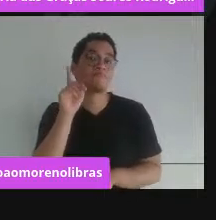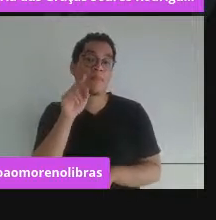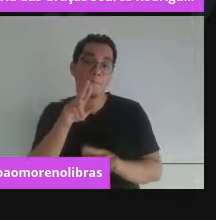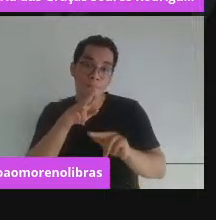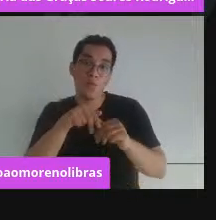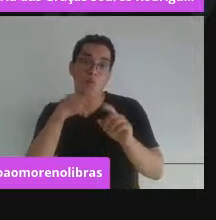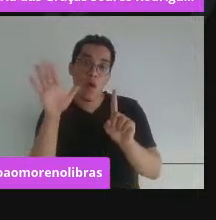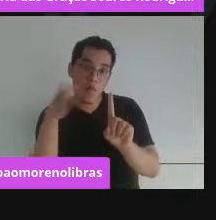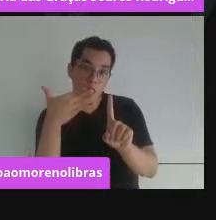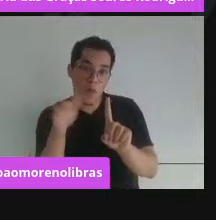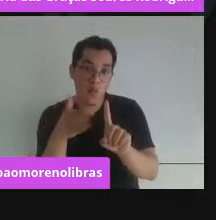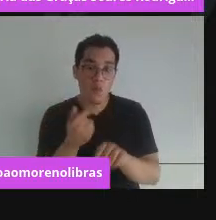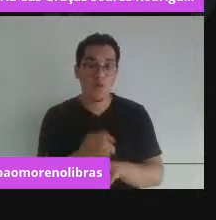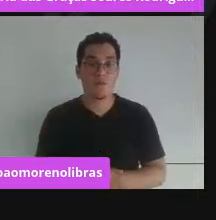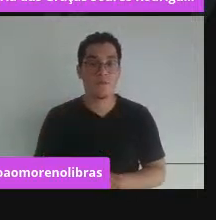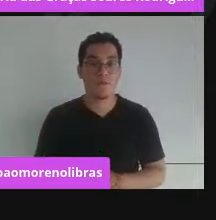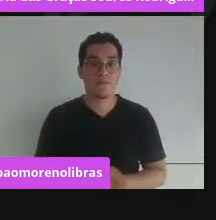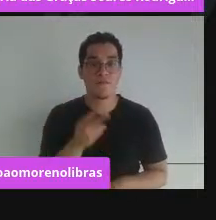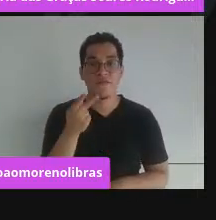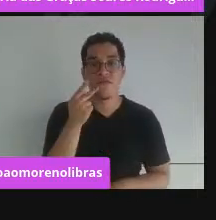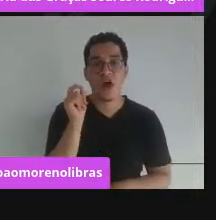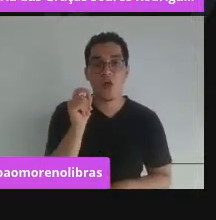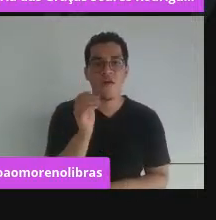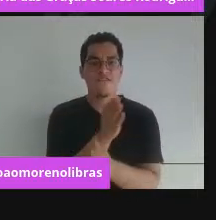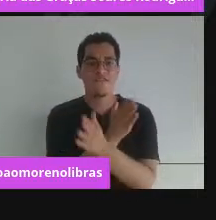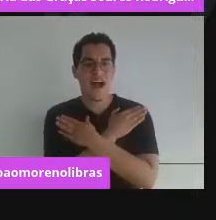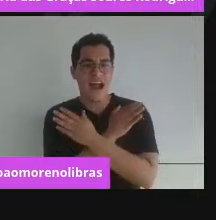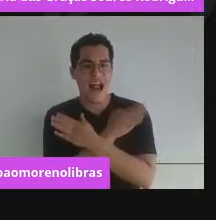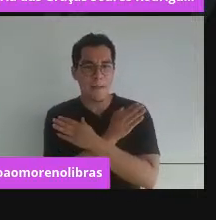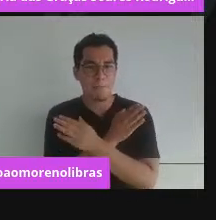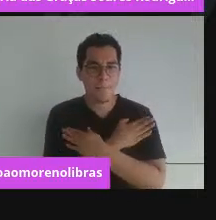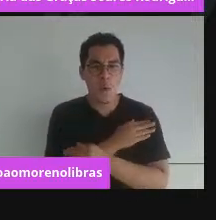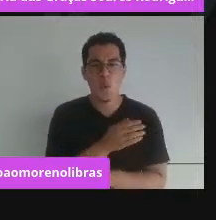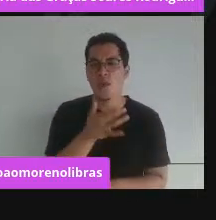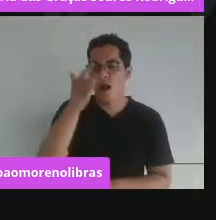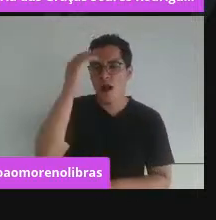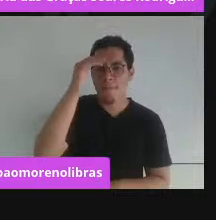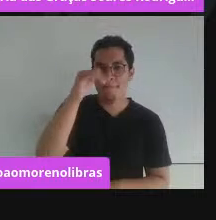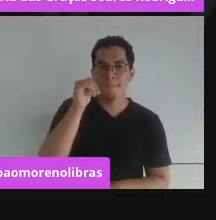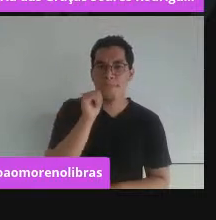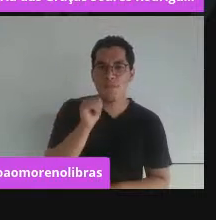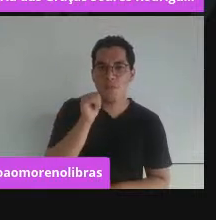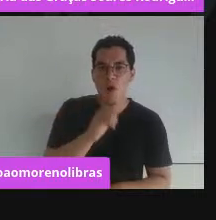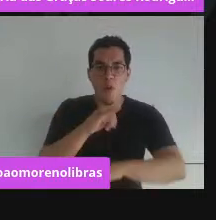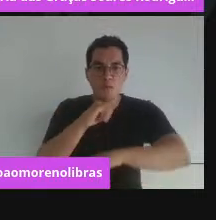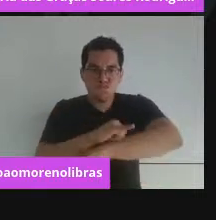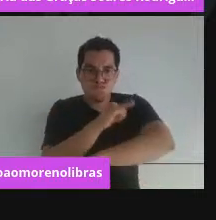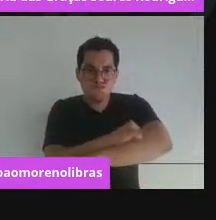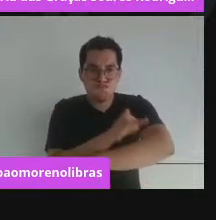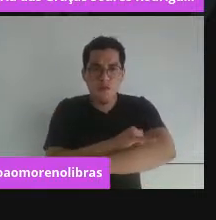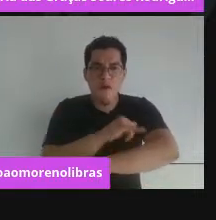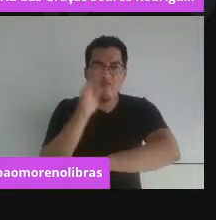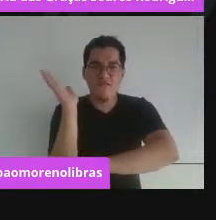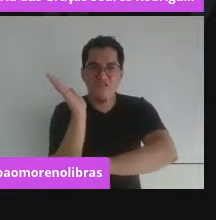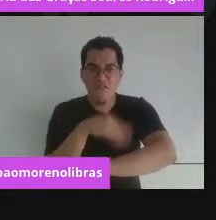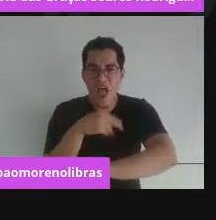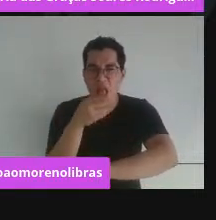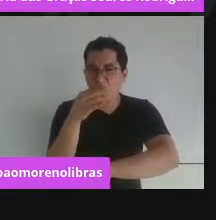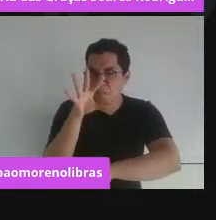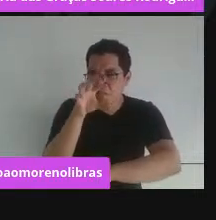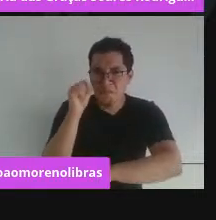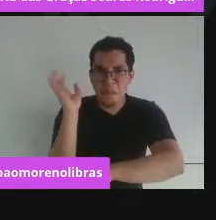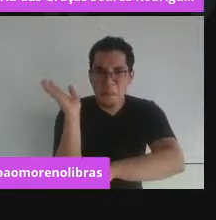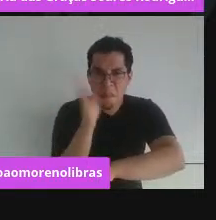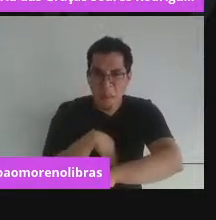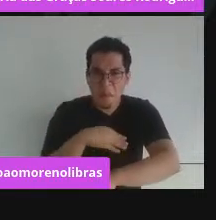parte é assim, vagabunda, gorda fedorenta, puta, aberração, além das agressões, de agressões verbais, como xingamentos